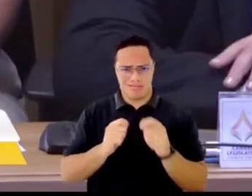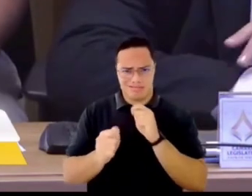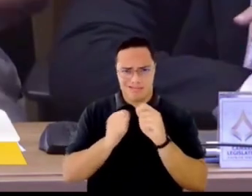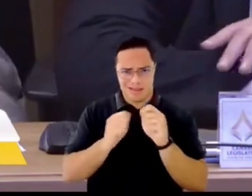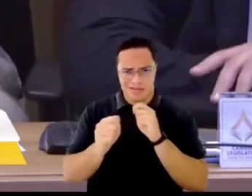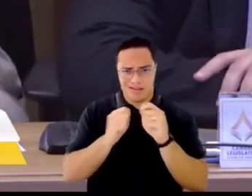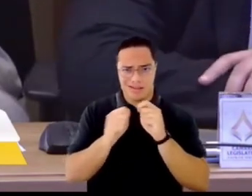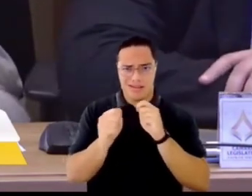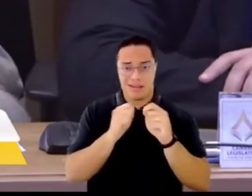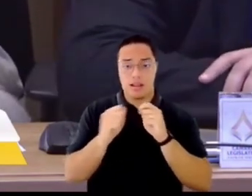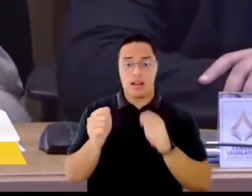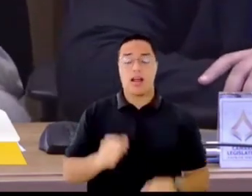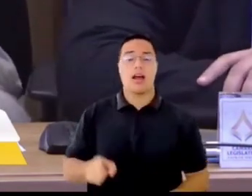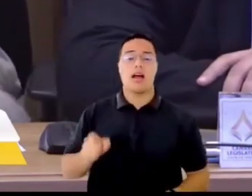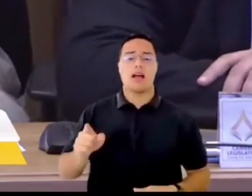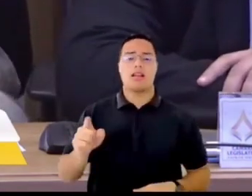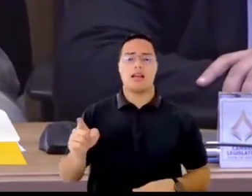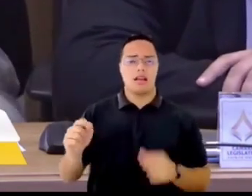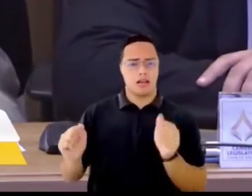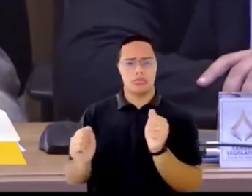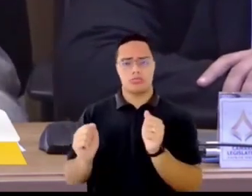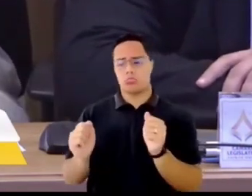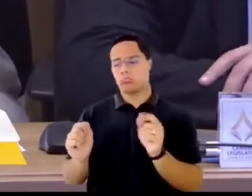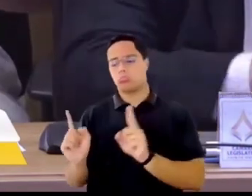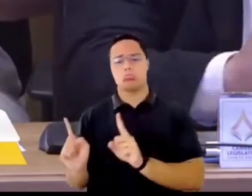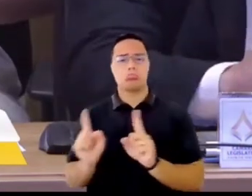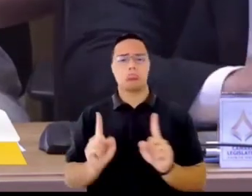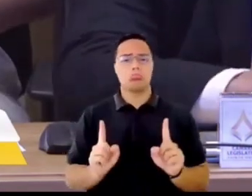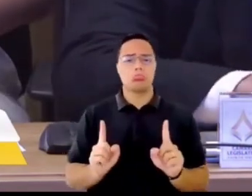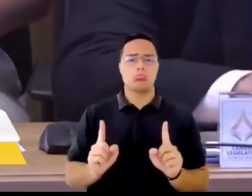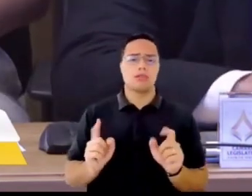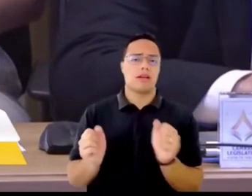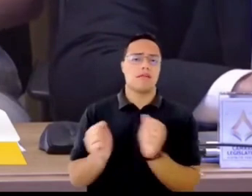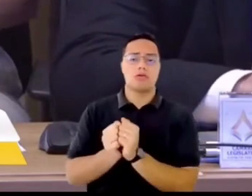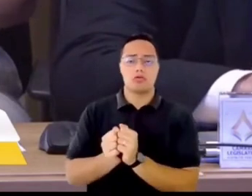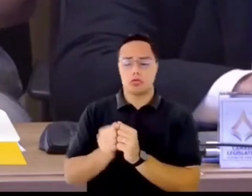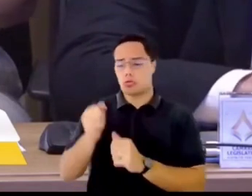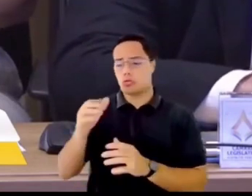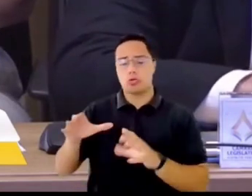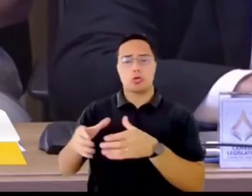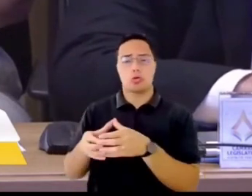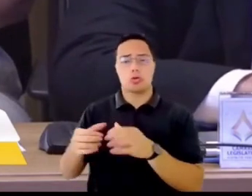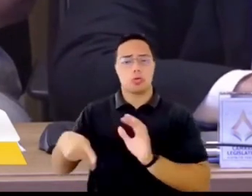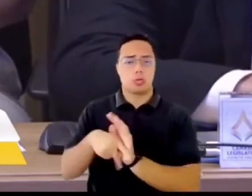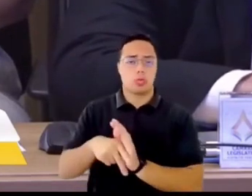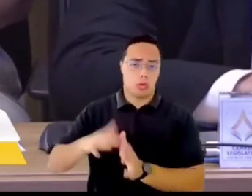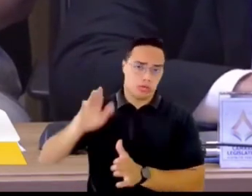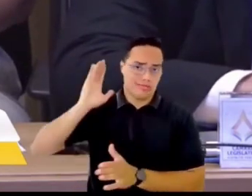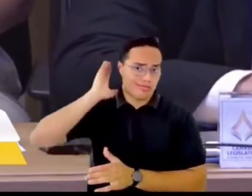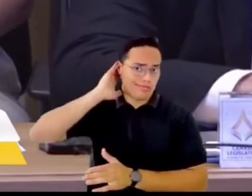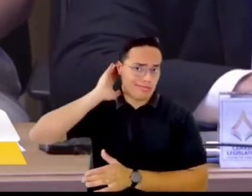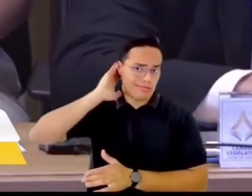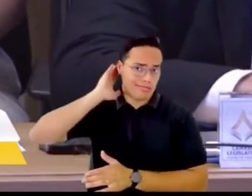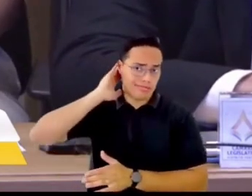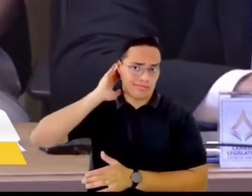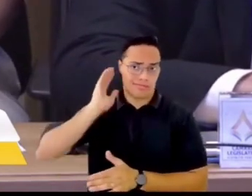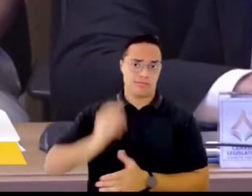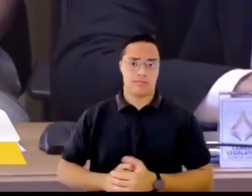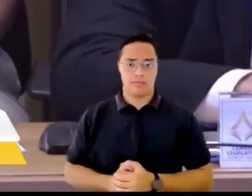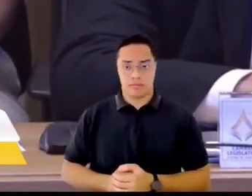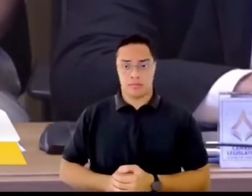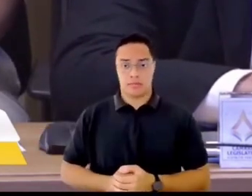ele estava ao lado acompanhando o pessoal de Belém do Pará. E alguns dias